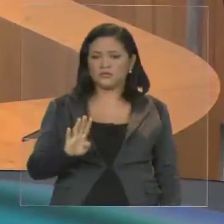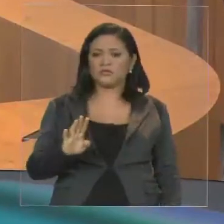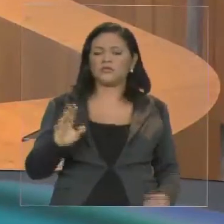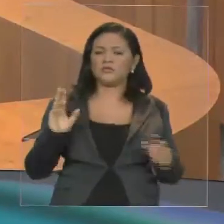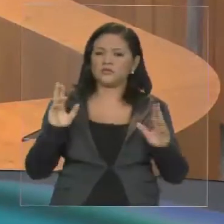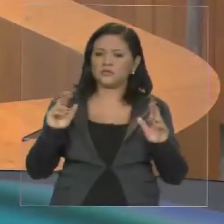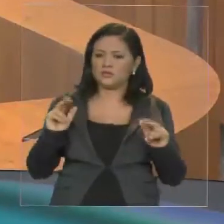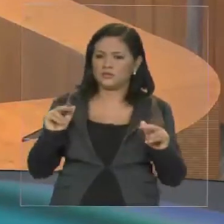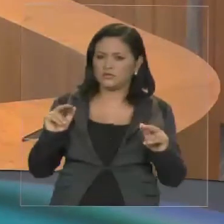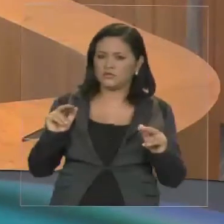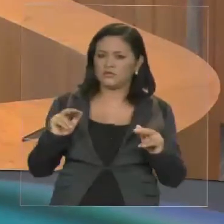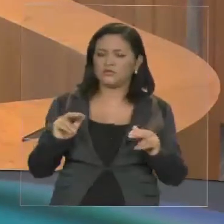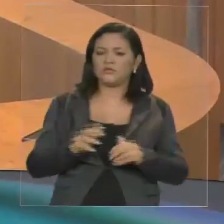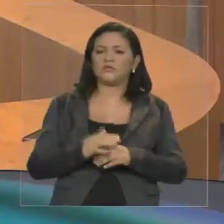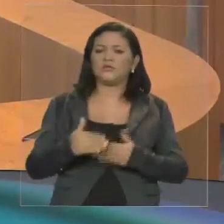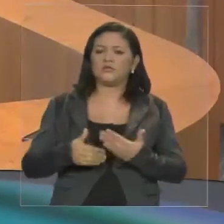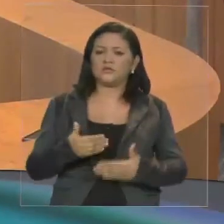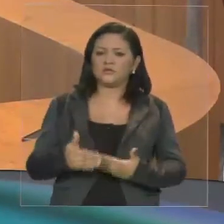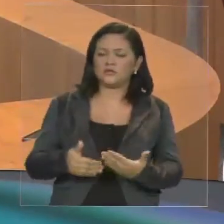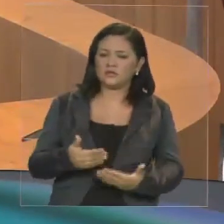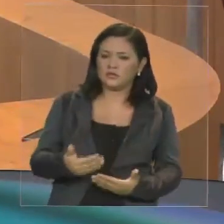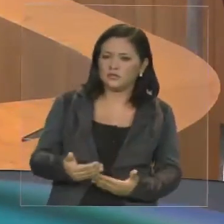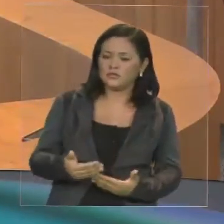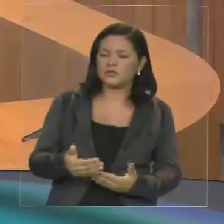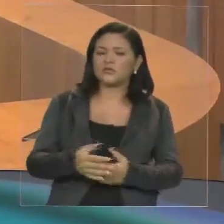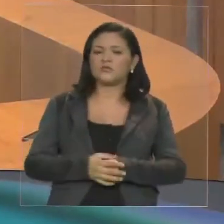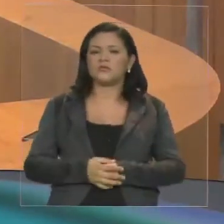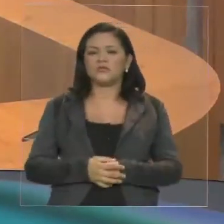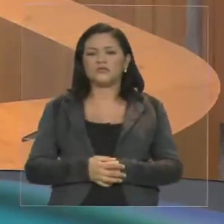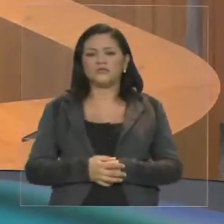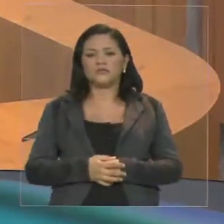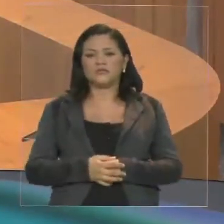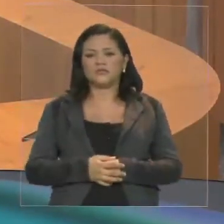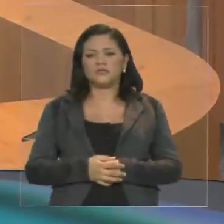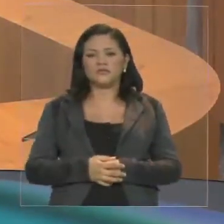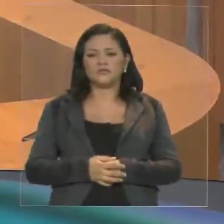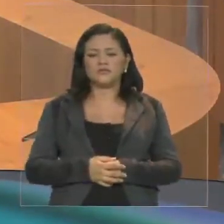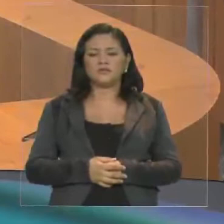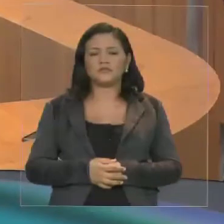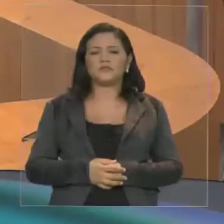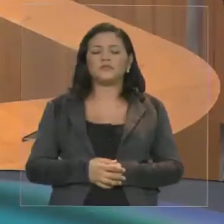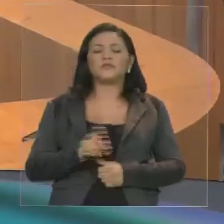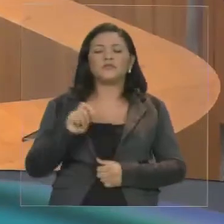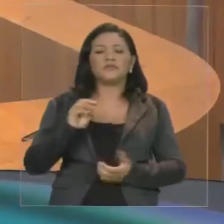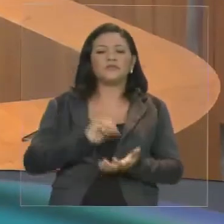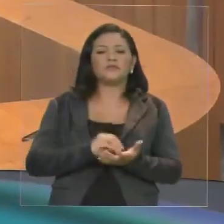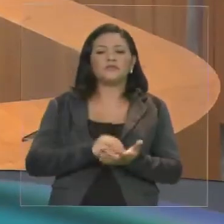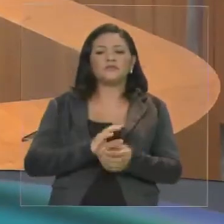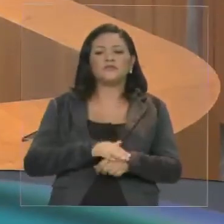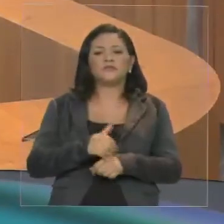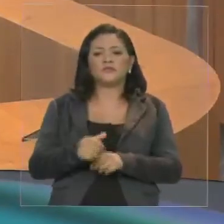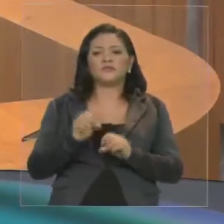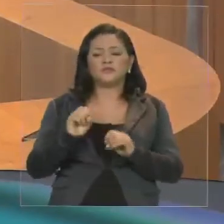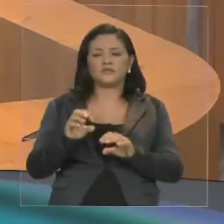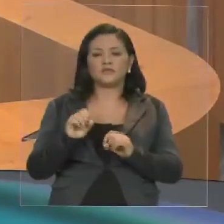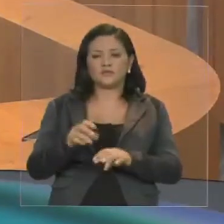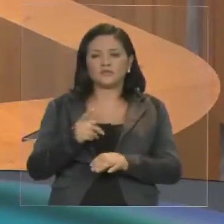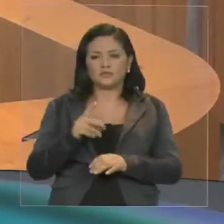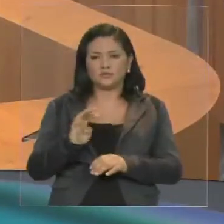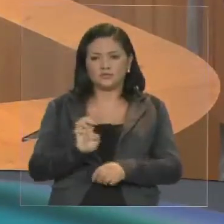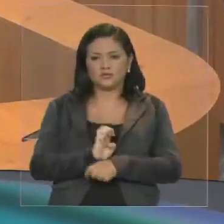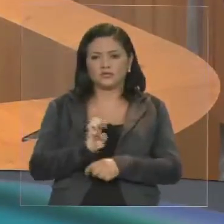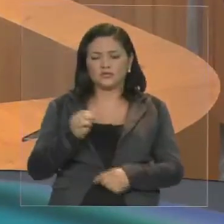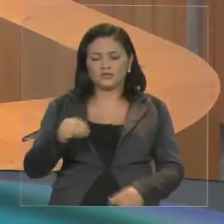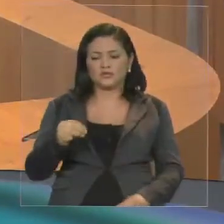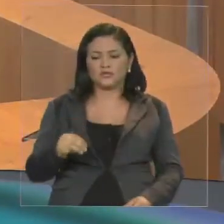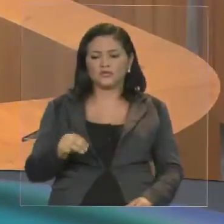tratar dos avanços e retrocessos na educação pública no Estado do Maranhão. Uma audiência pública